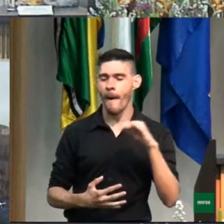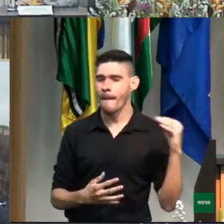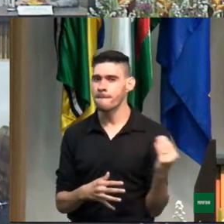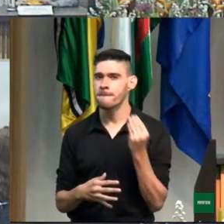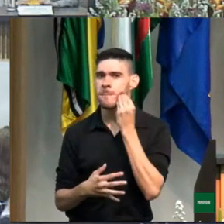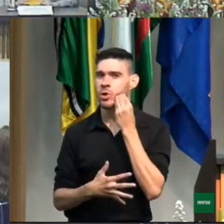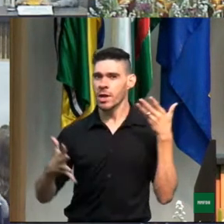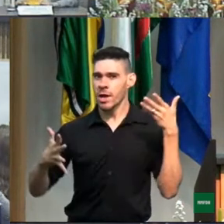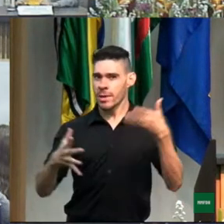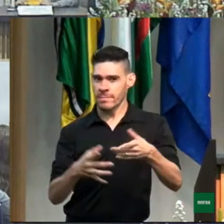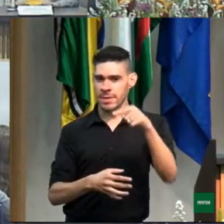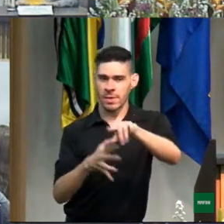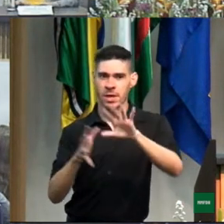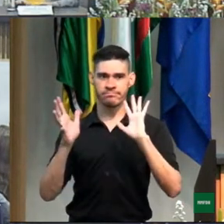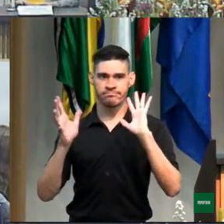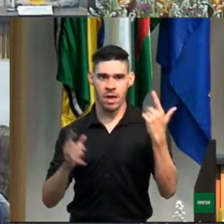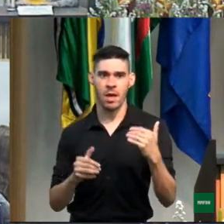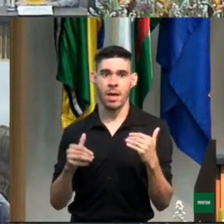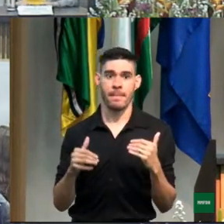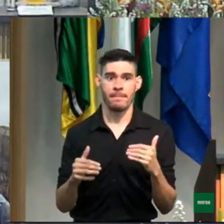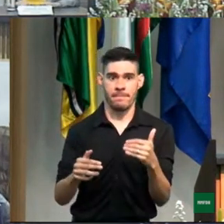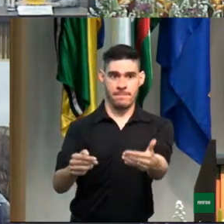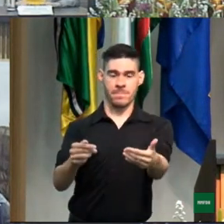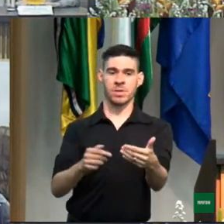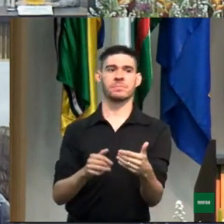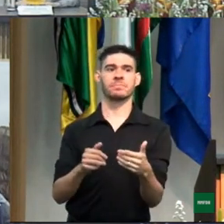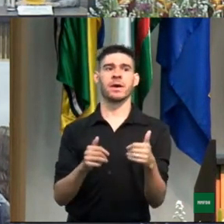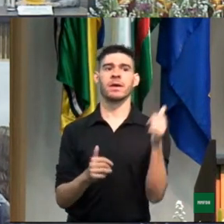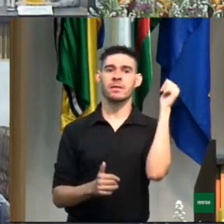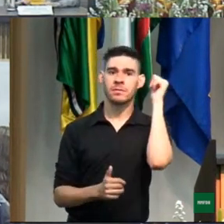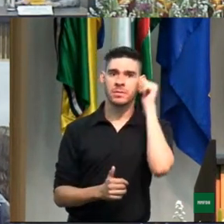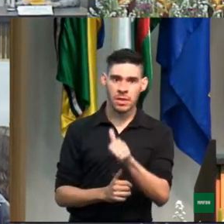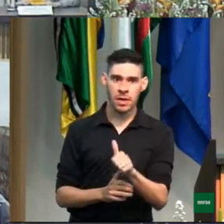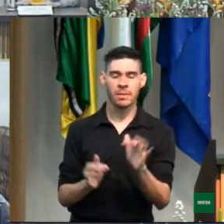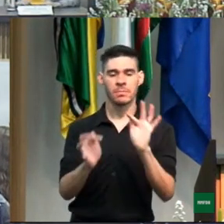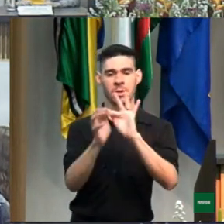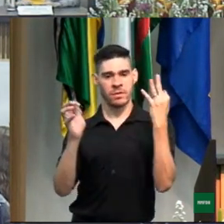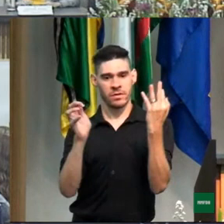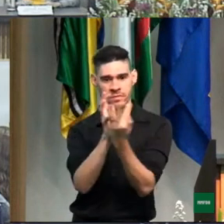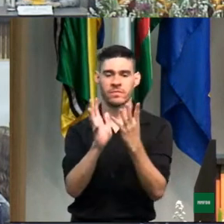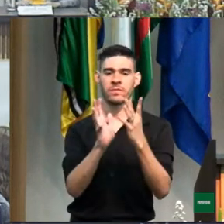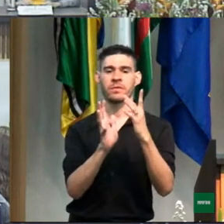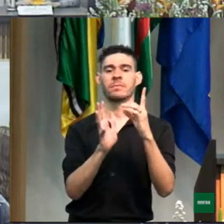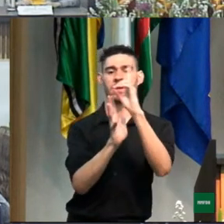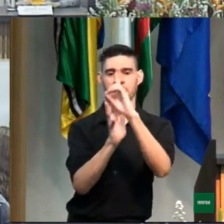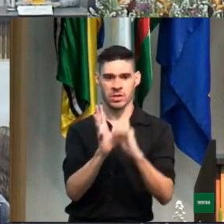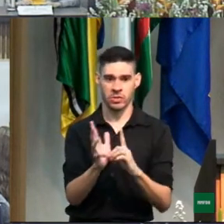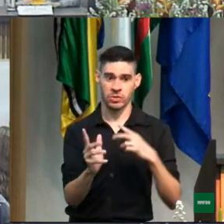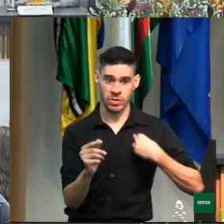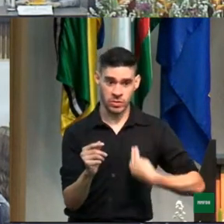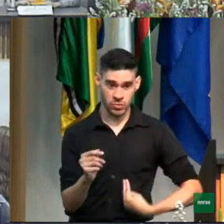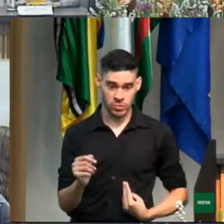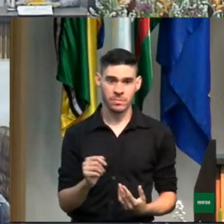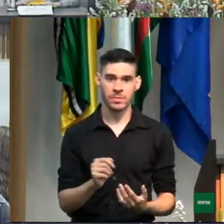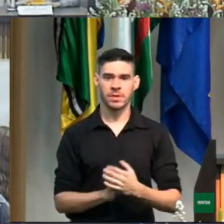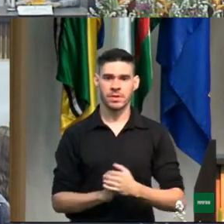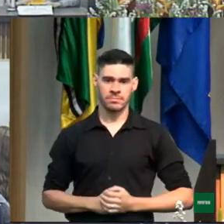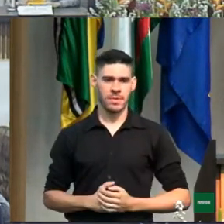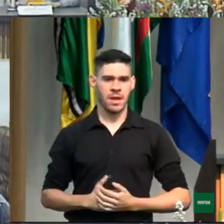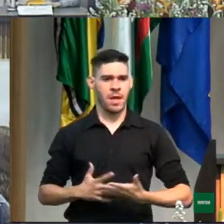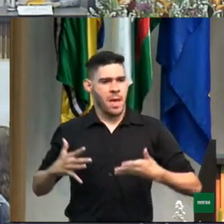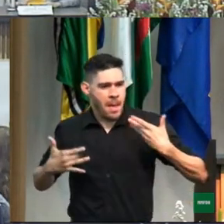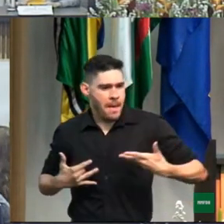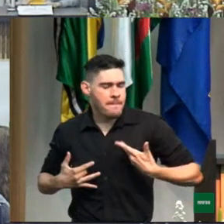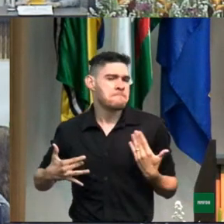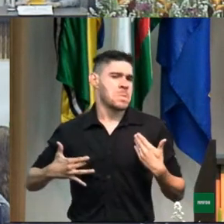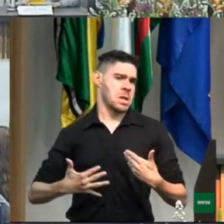do Ministério da Mulher, Família e Direitos Humanos. É uma alegria, ministra, estar ao